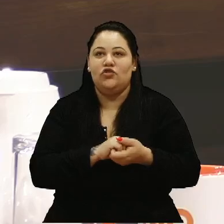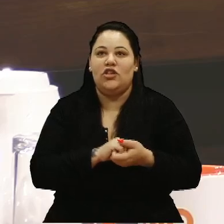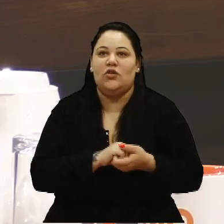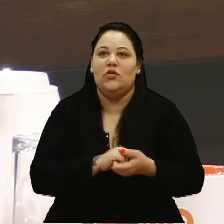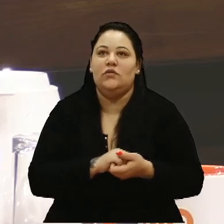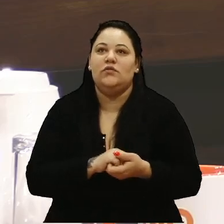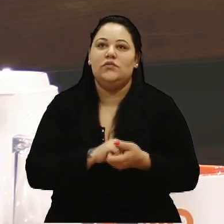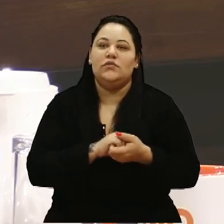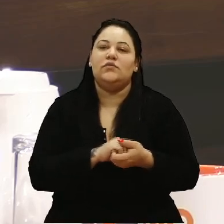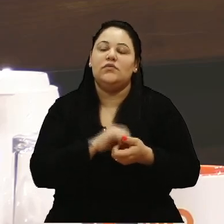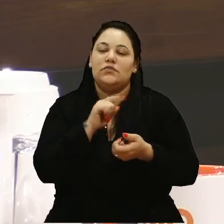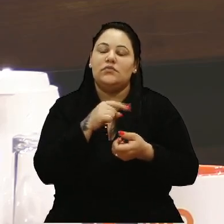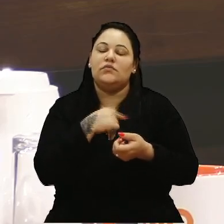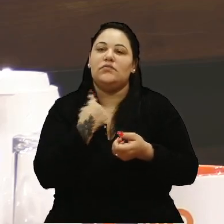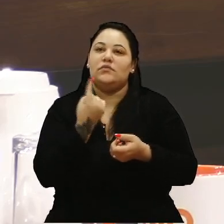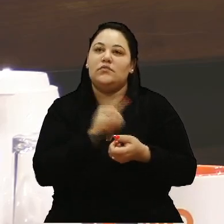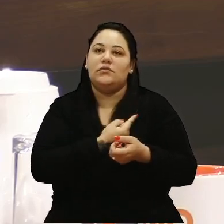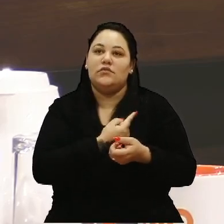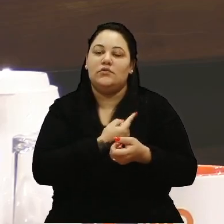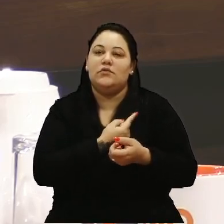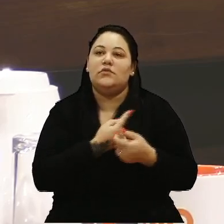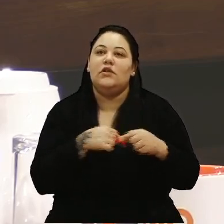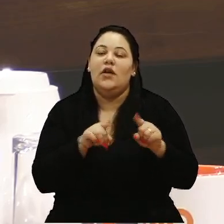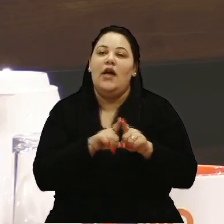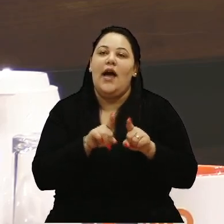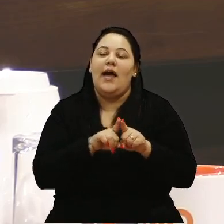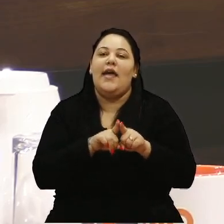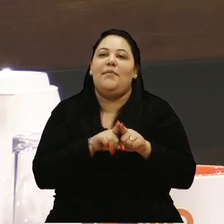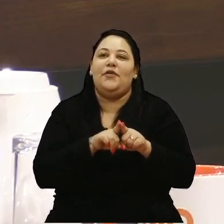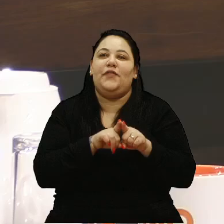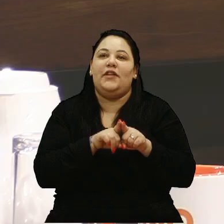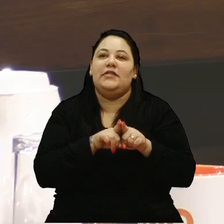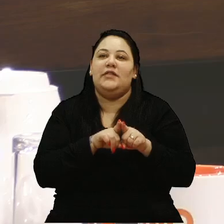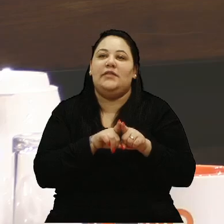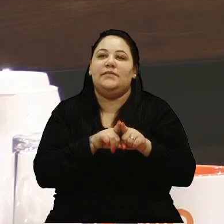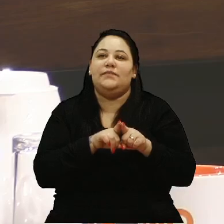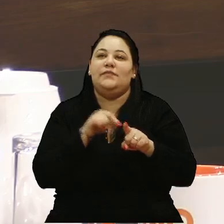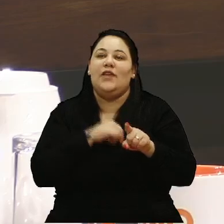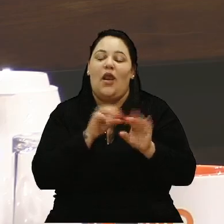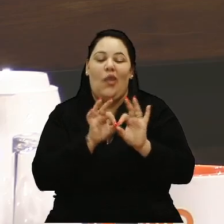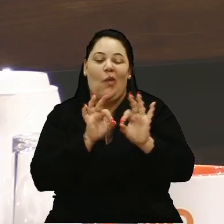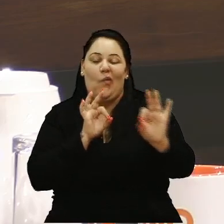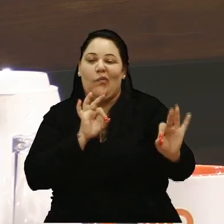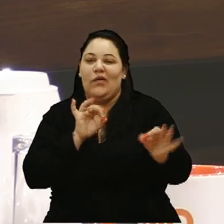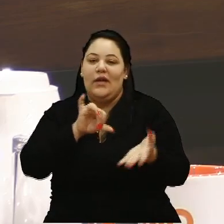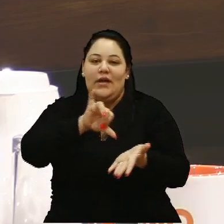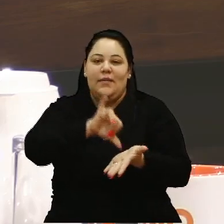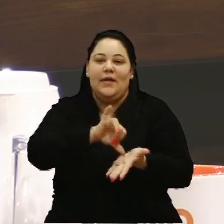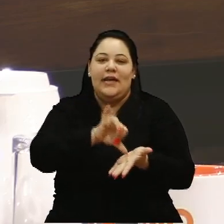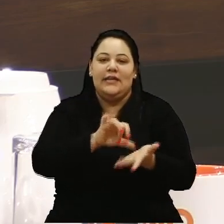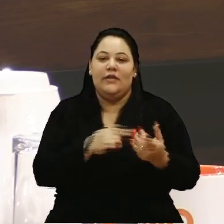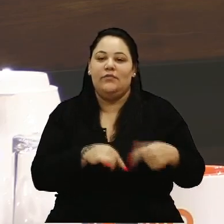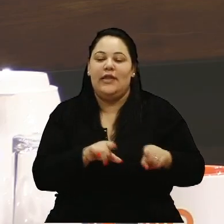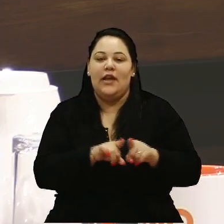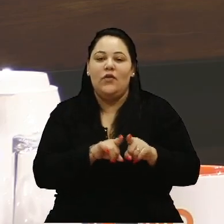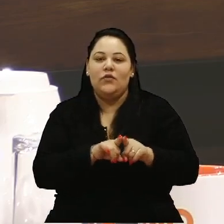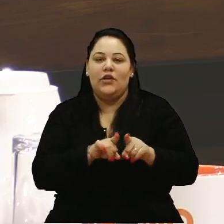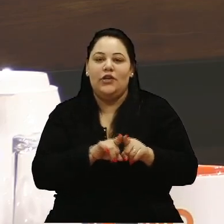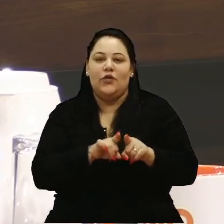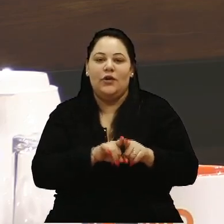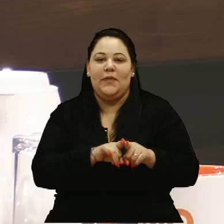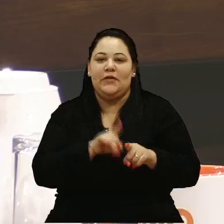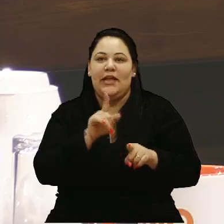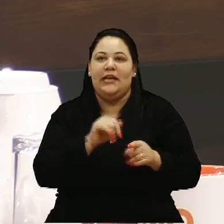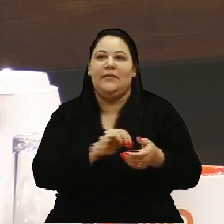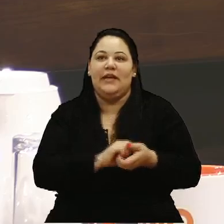como que fica para nós, que somos distantes do centro, aonde que a gente vai se reportar a fazer isso? A